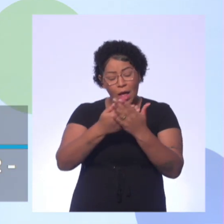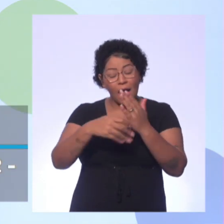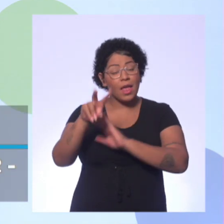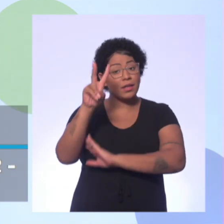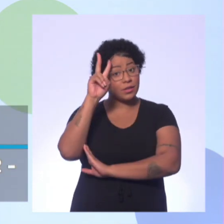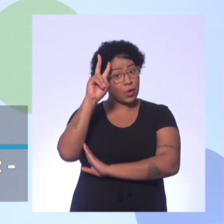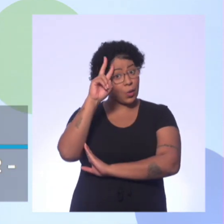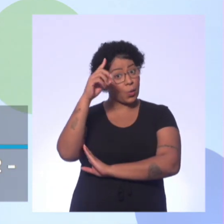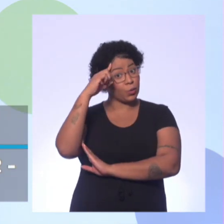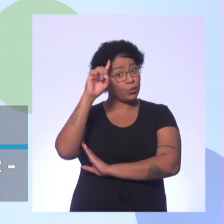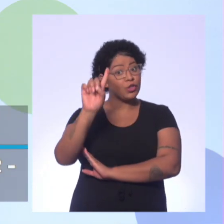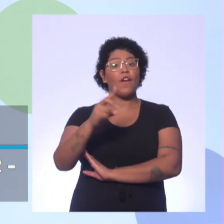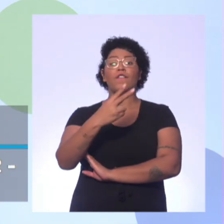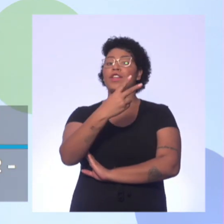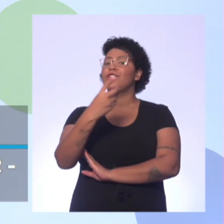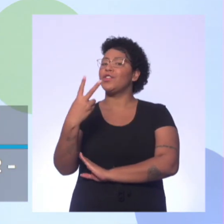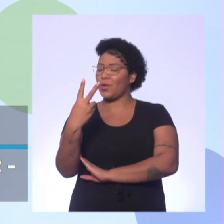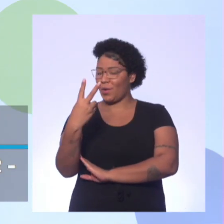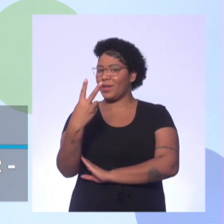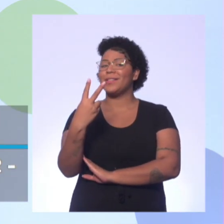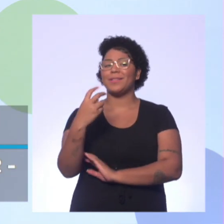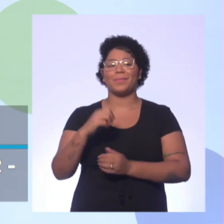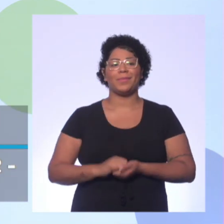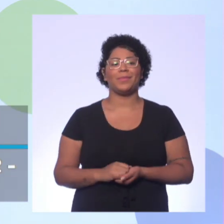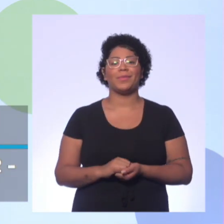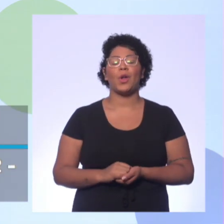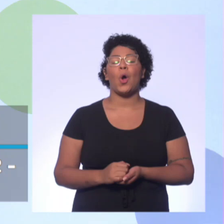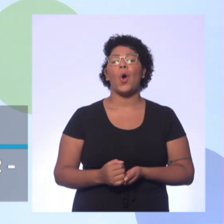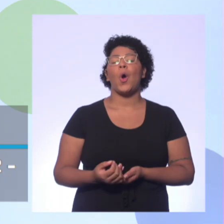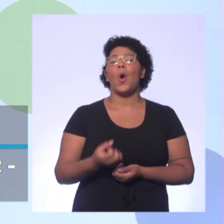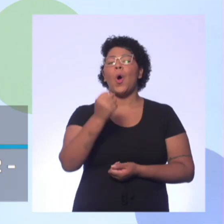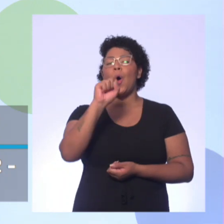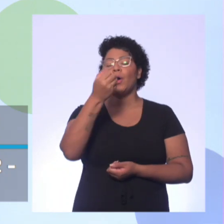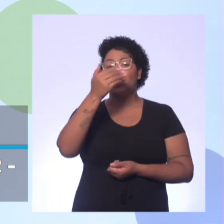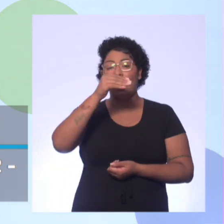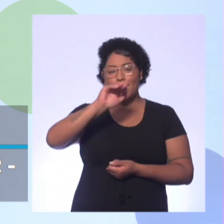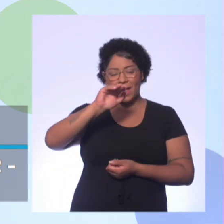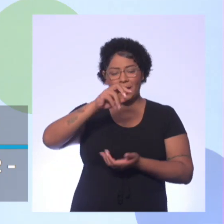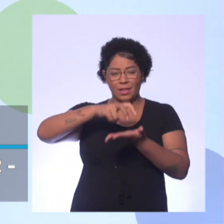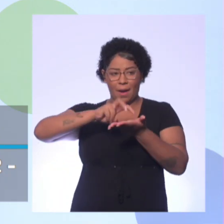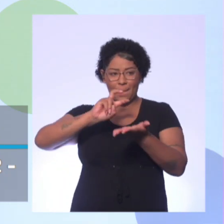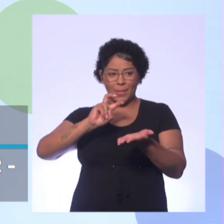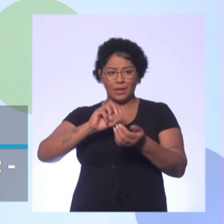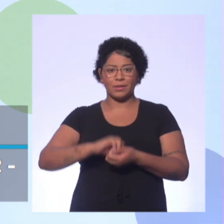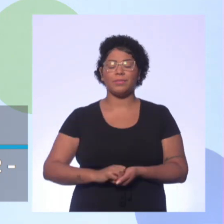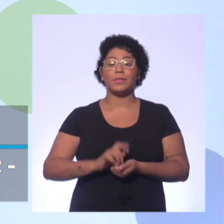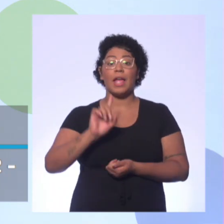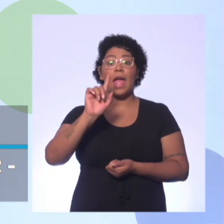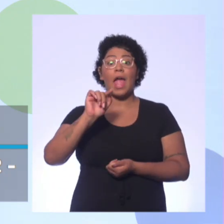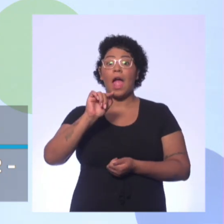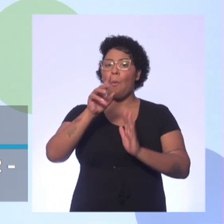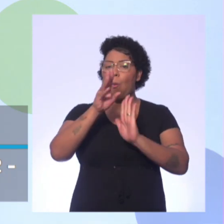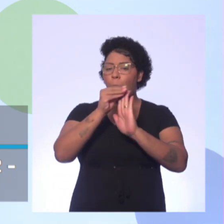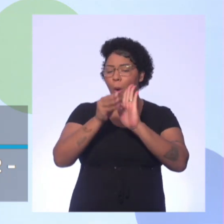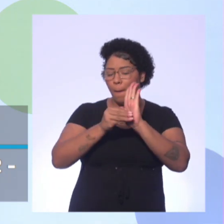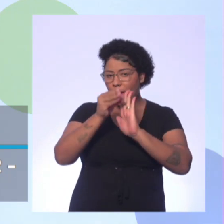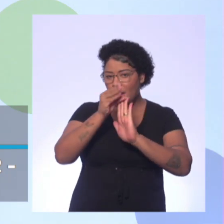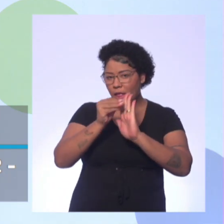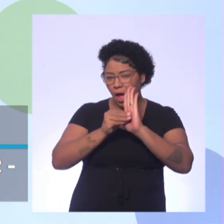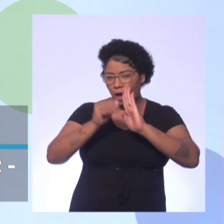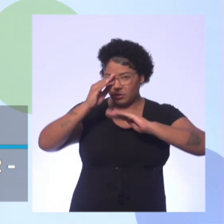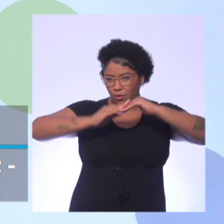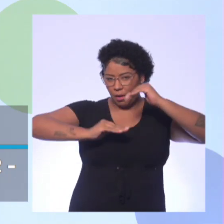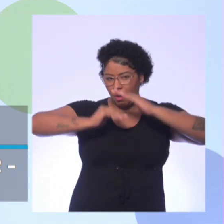22, 8h30 da manhã. O nome da nossa aula: Improvisações e Sons Corporais. A nossa